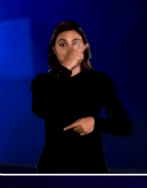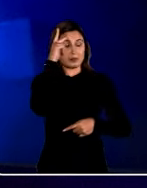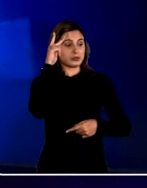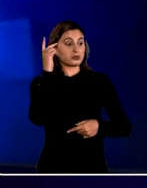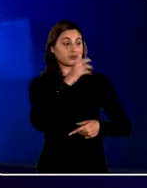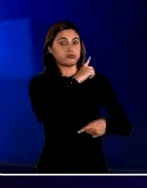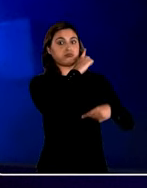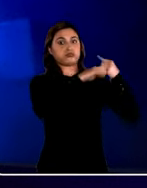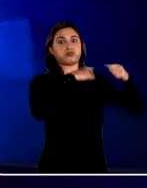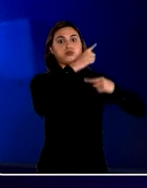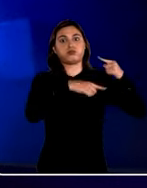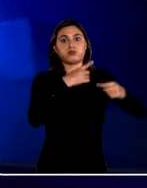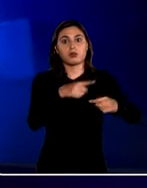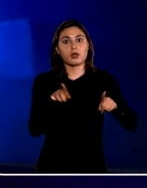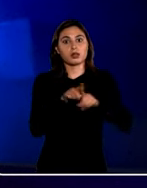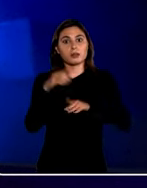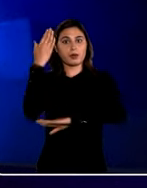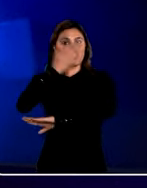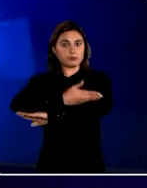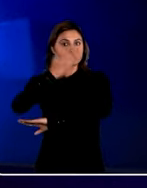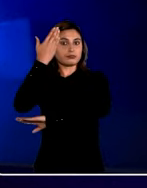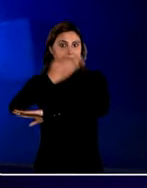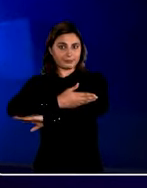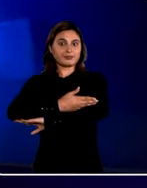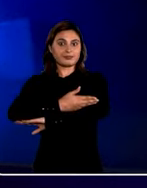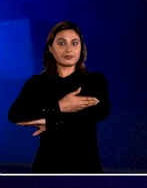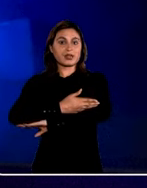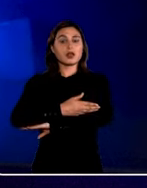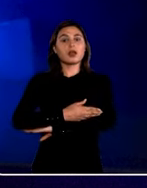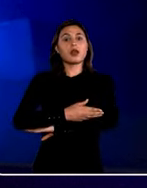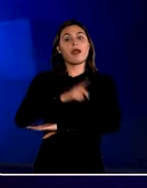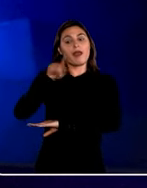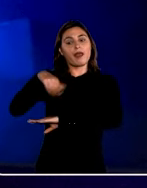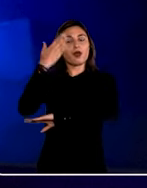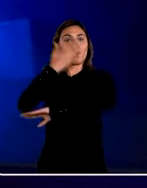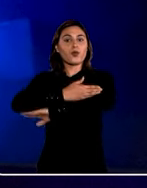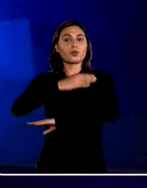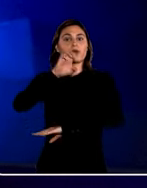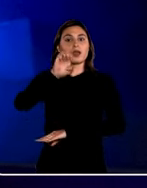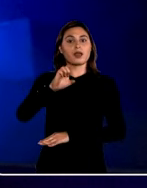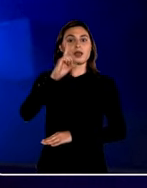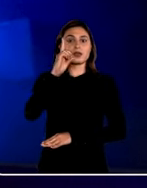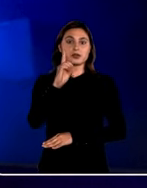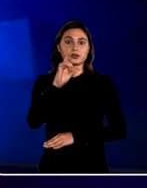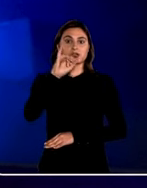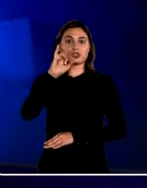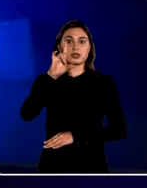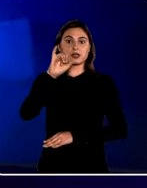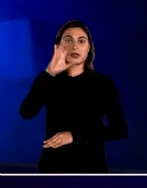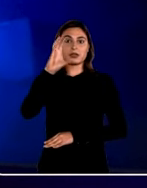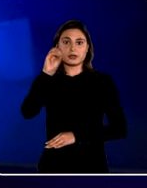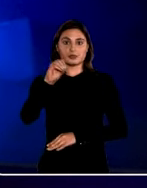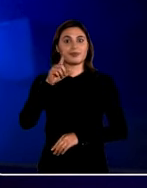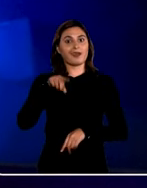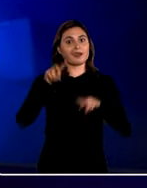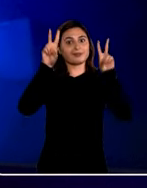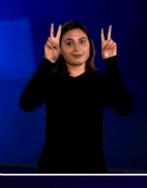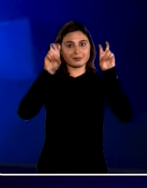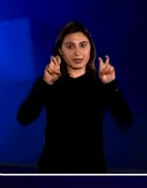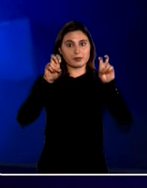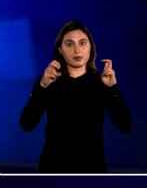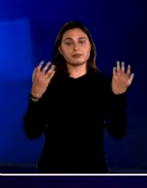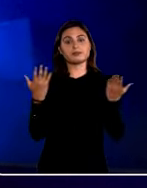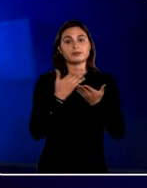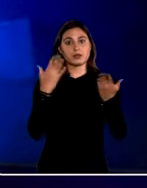herdeiros e um tipo de condomínio denominado juridicamente de condomínio edilício Esse é o tema da